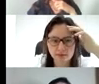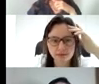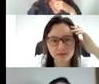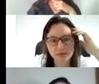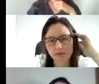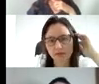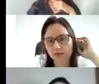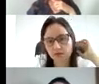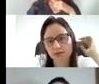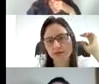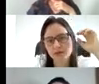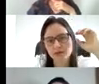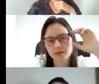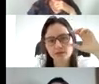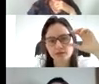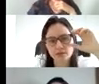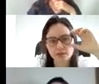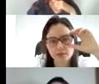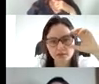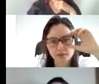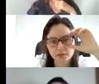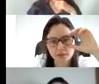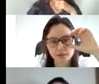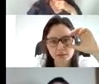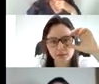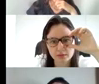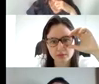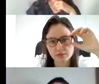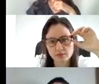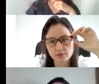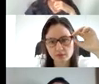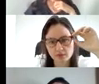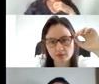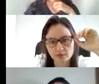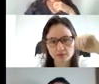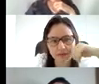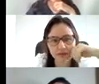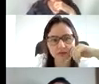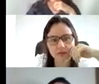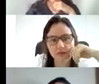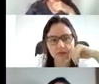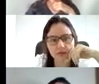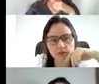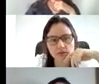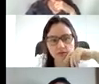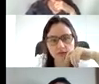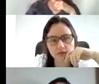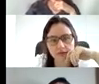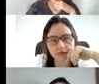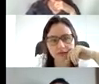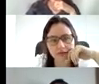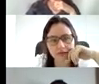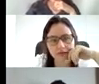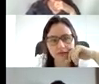você coloca a segunda opção, side by side speaker, que aí só vai aparecer você.